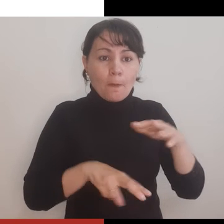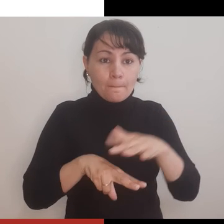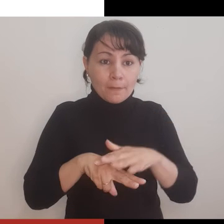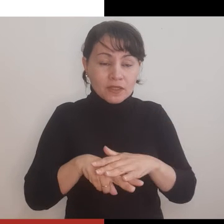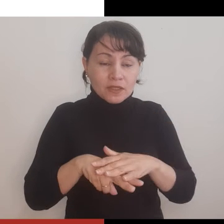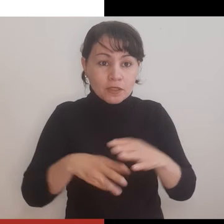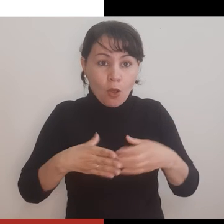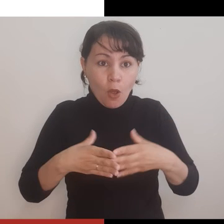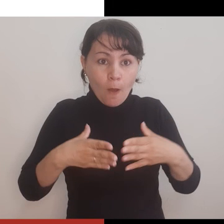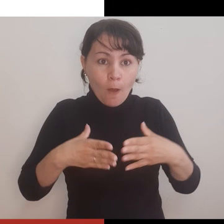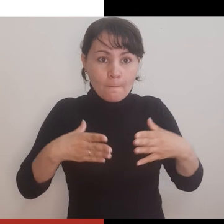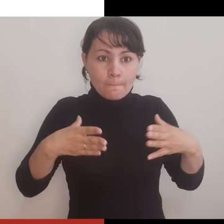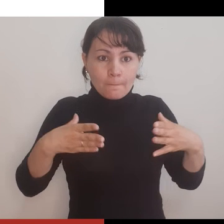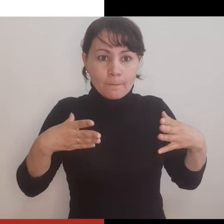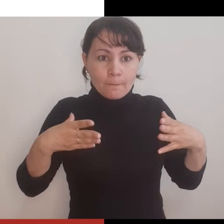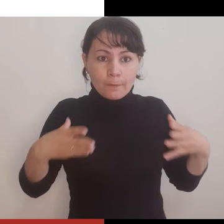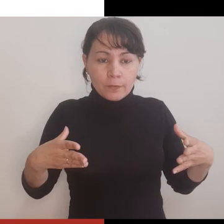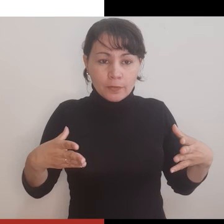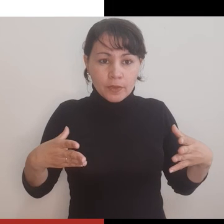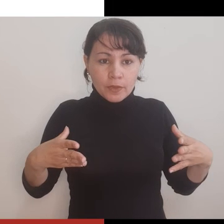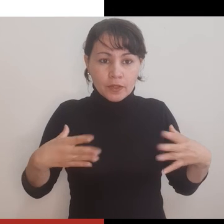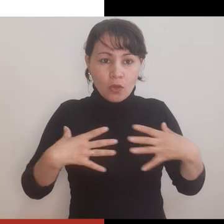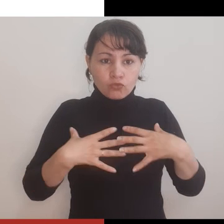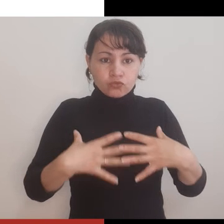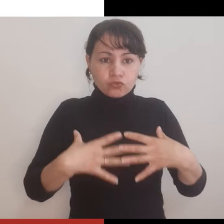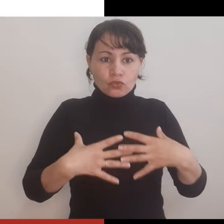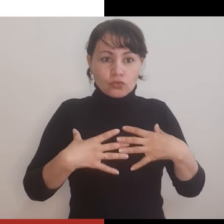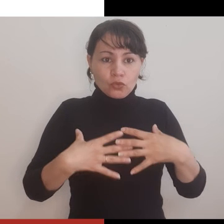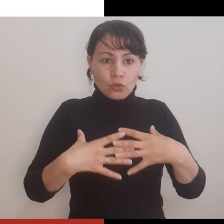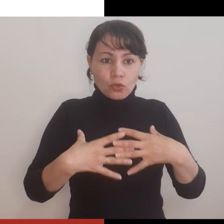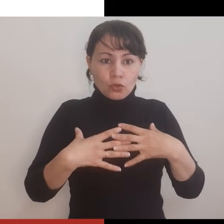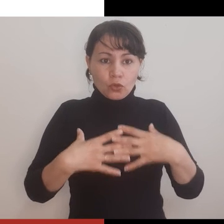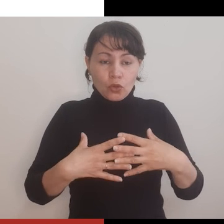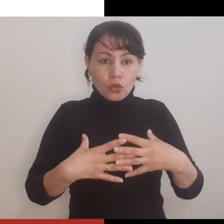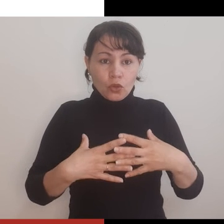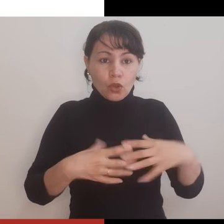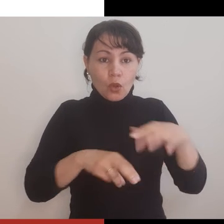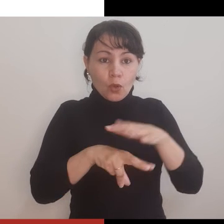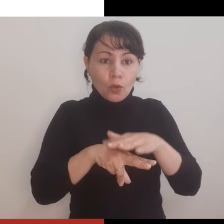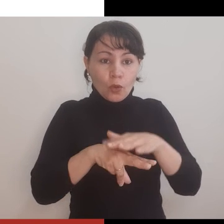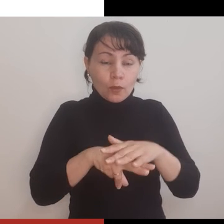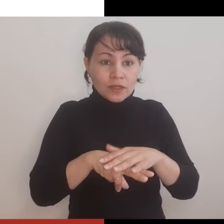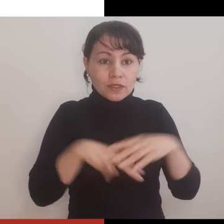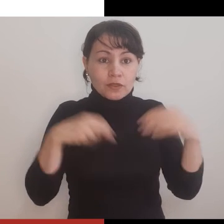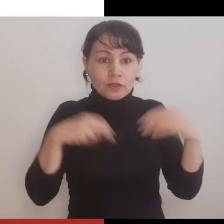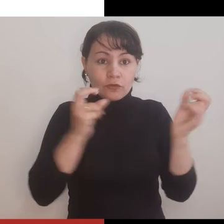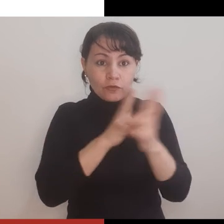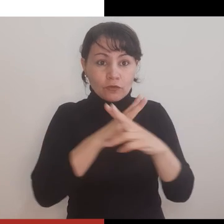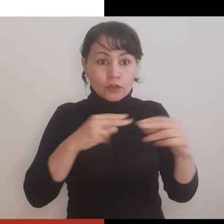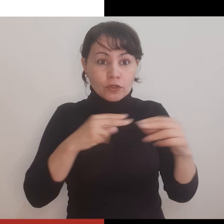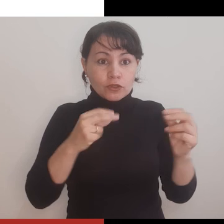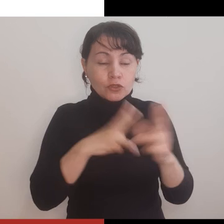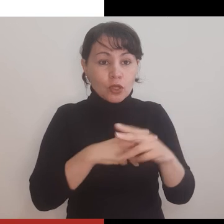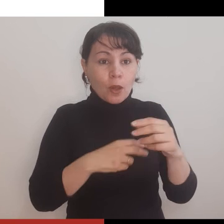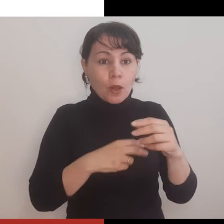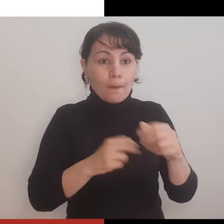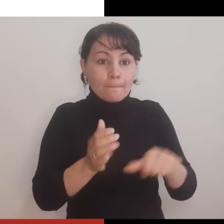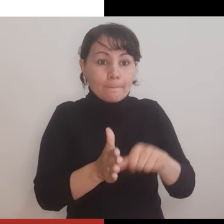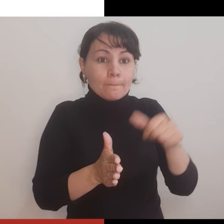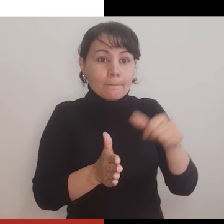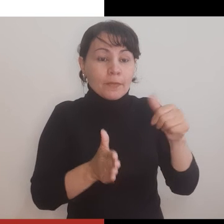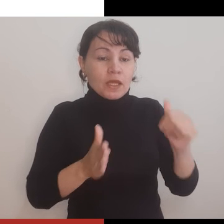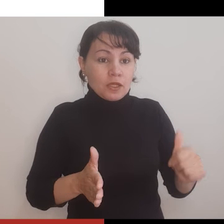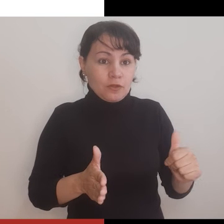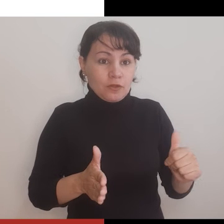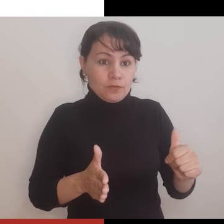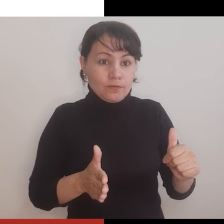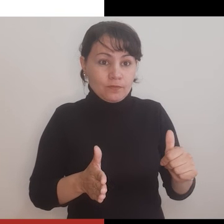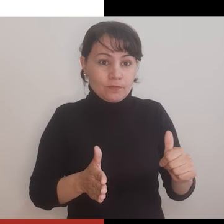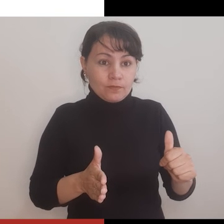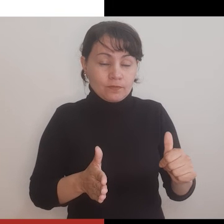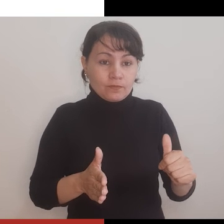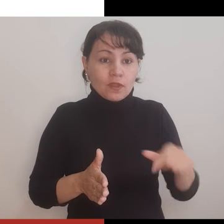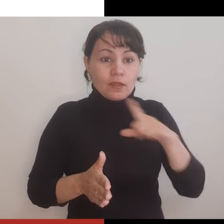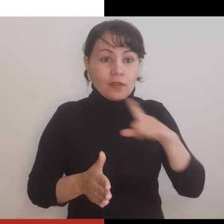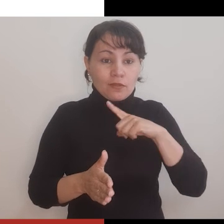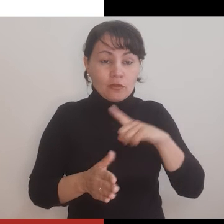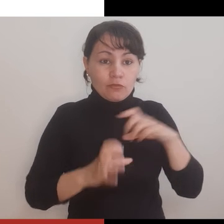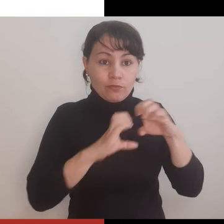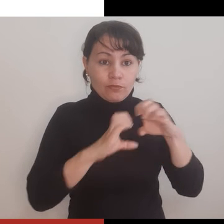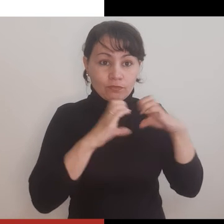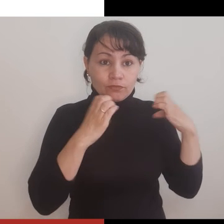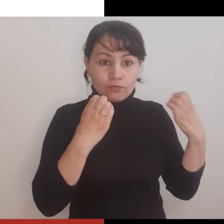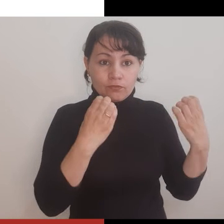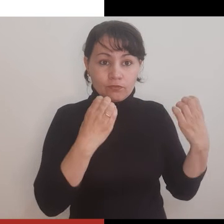você aumenta a complacência pulmonar e, com isso, o paciente ele ventila melhor. Sendo que, para isso, você precisa de uma